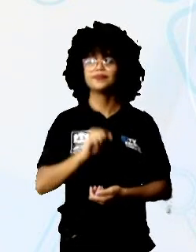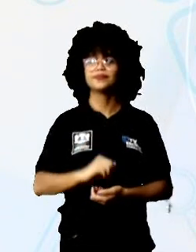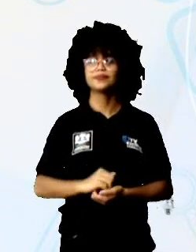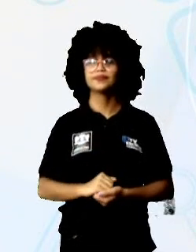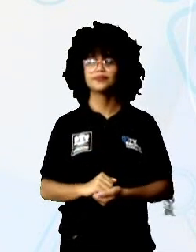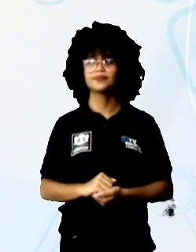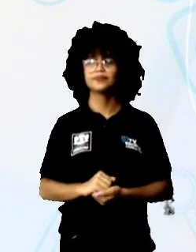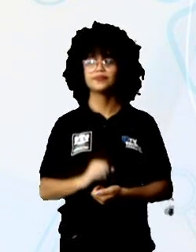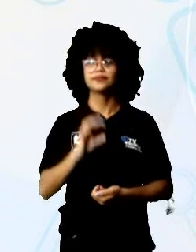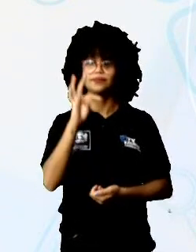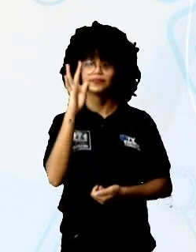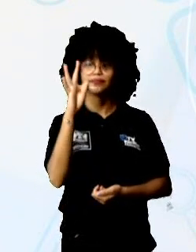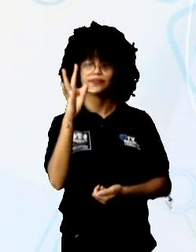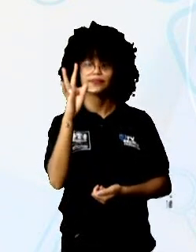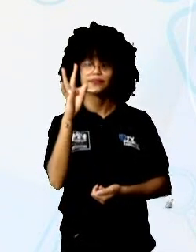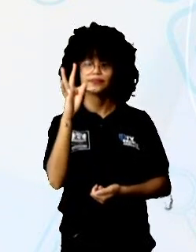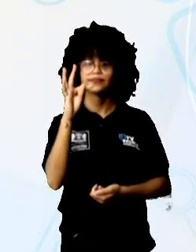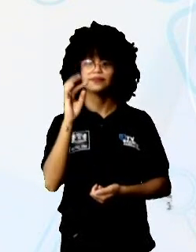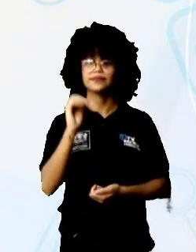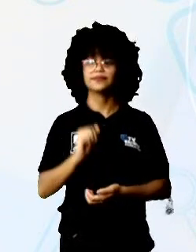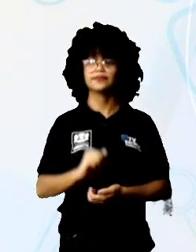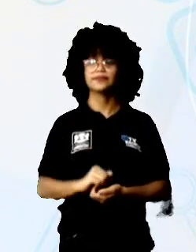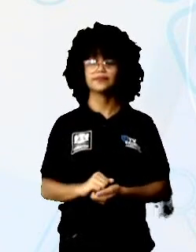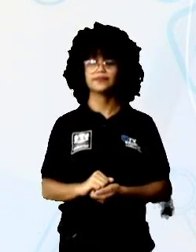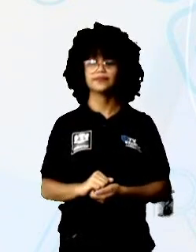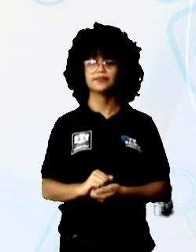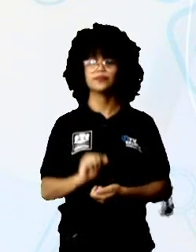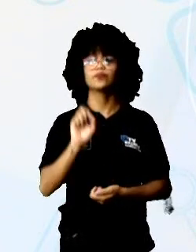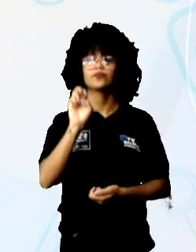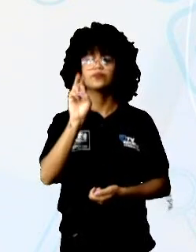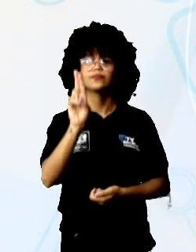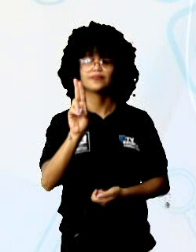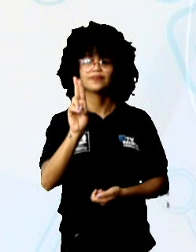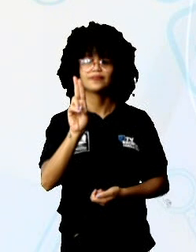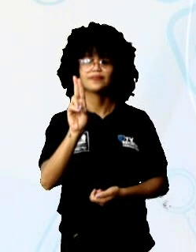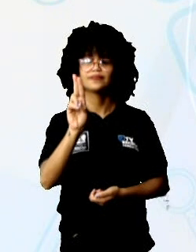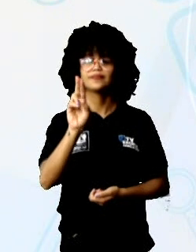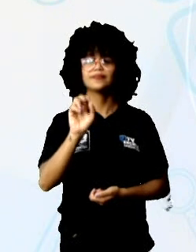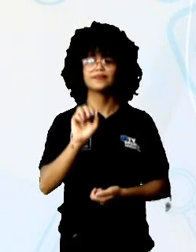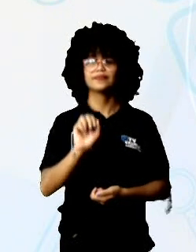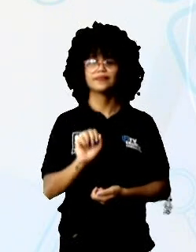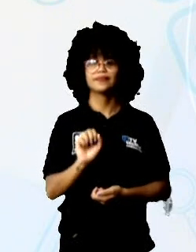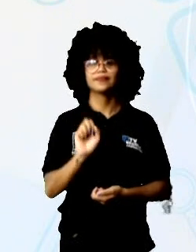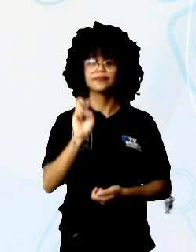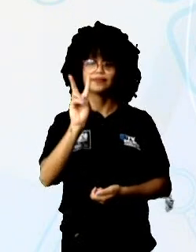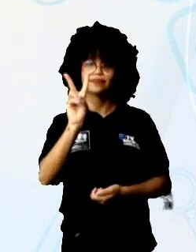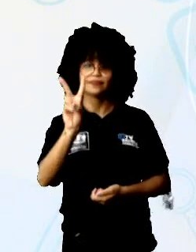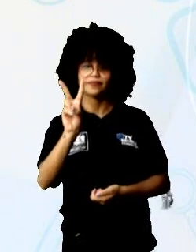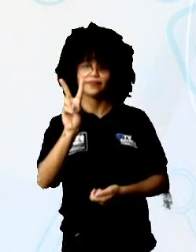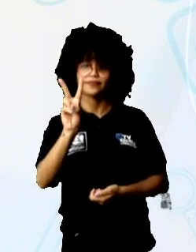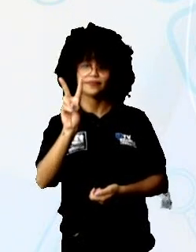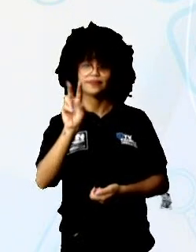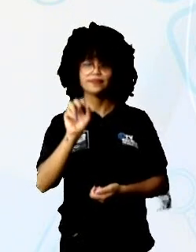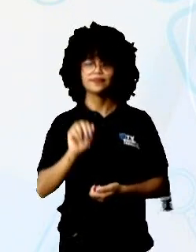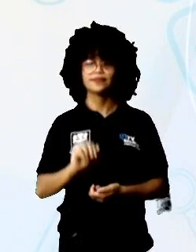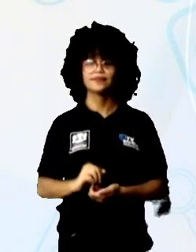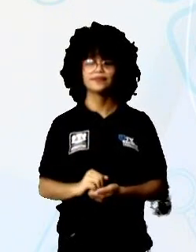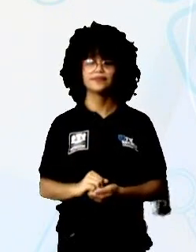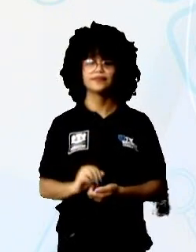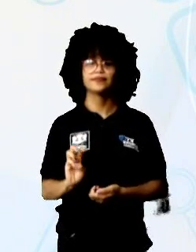s a t G1 o v